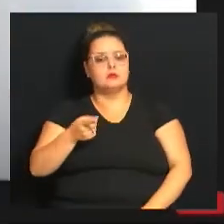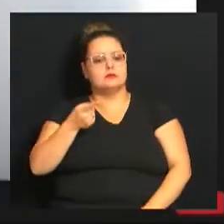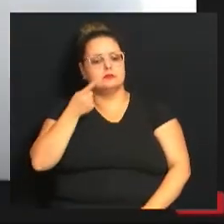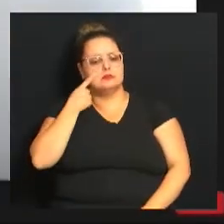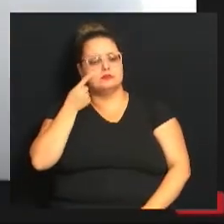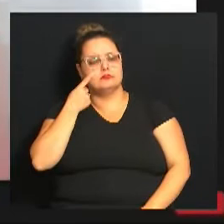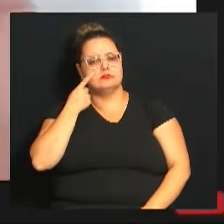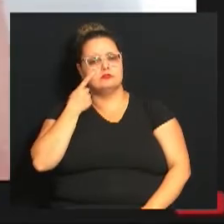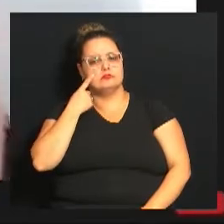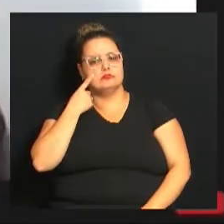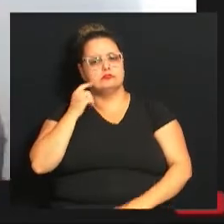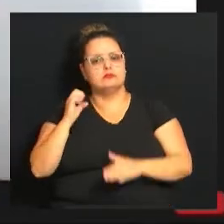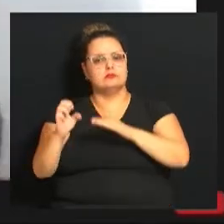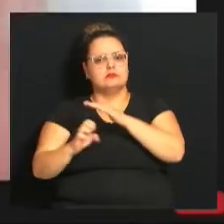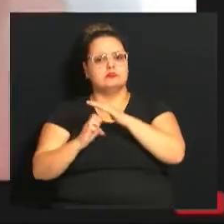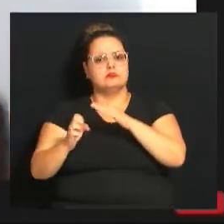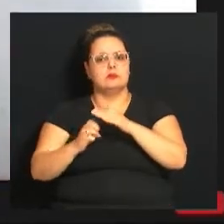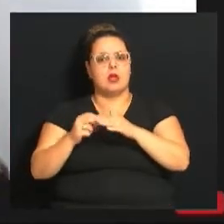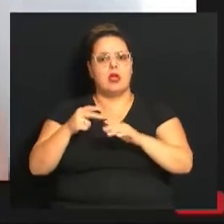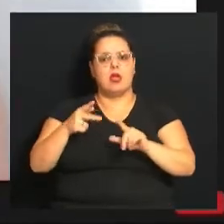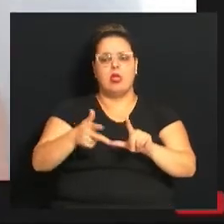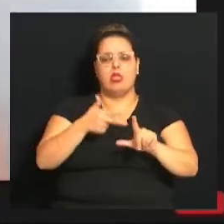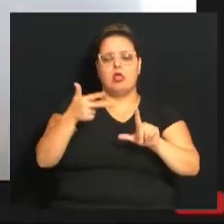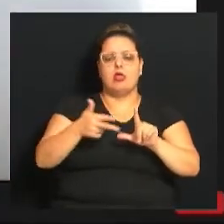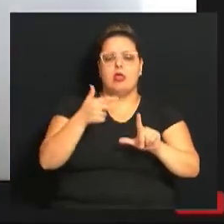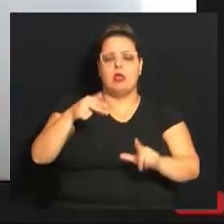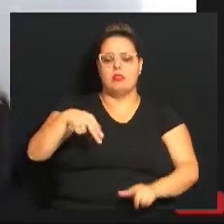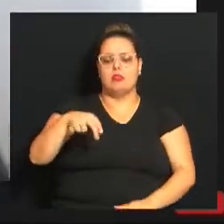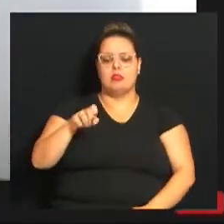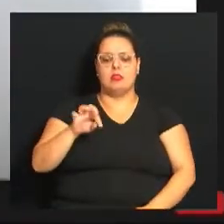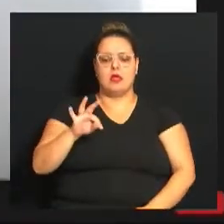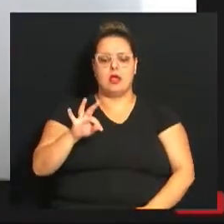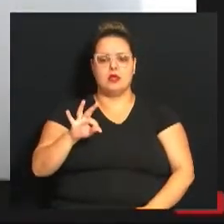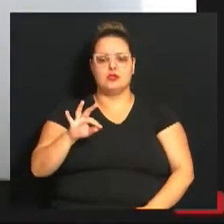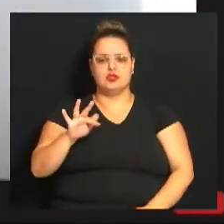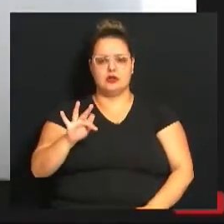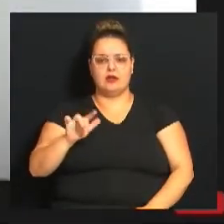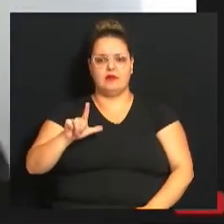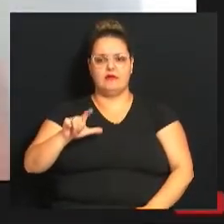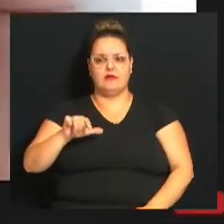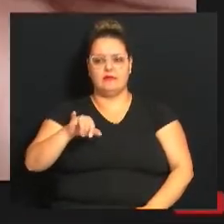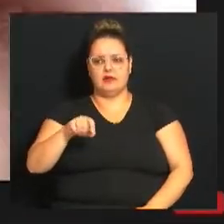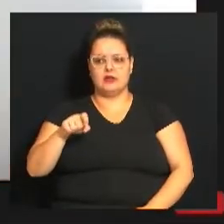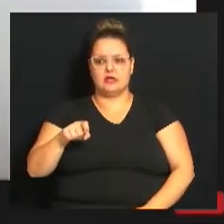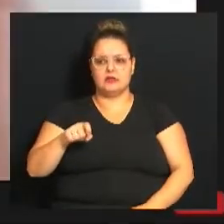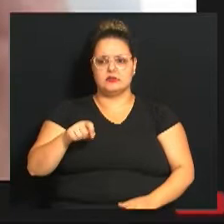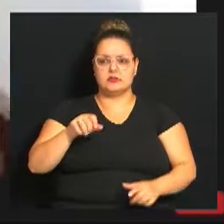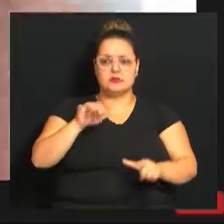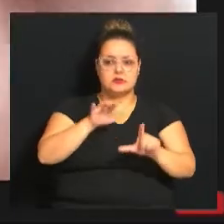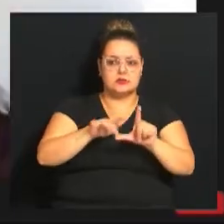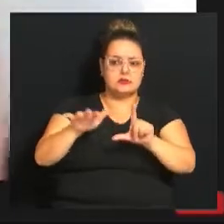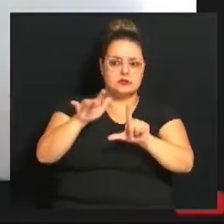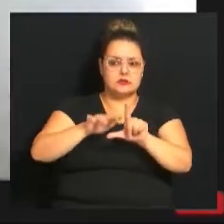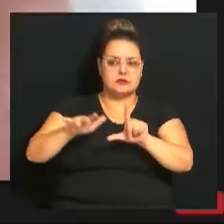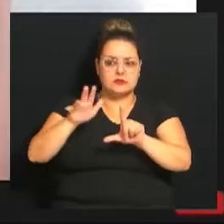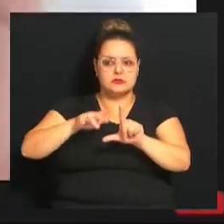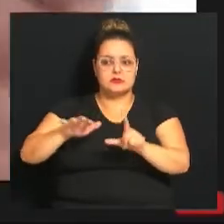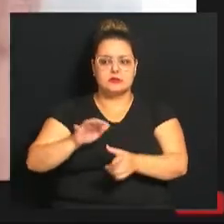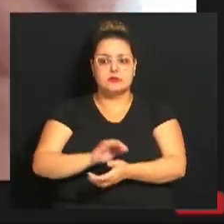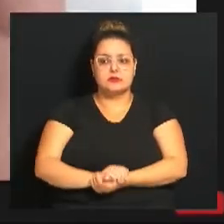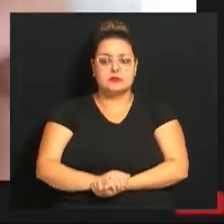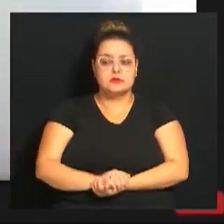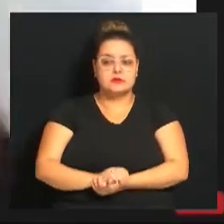uma empresa chamada Netflix, ou vinha serviços de streaming, né, como o Hulu, ou as empresas